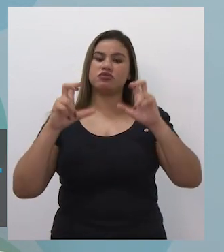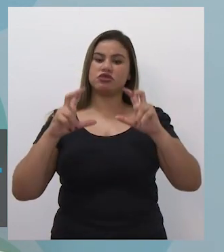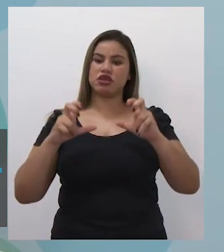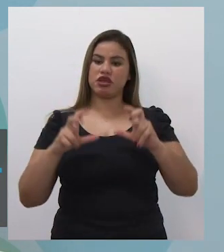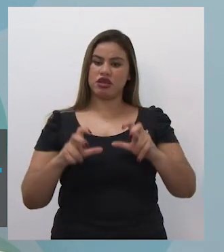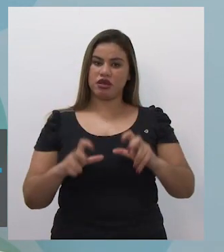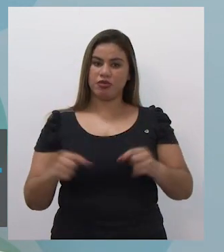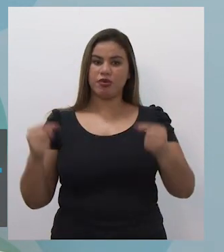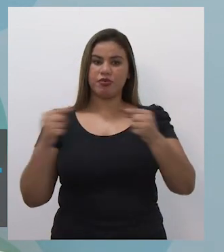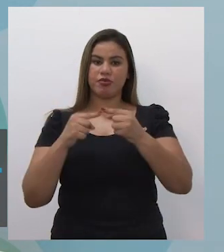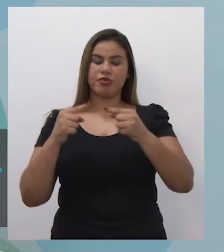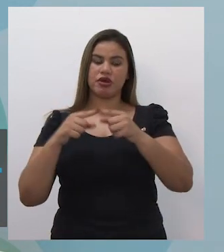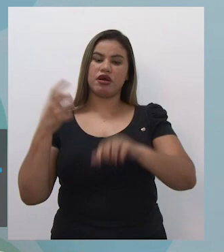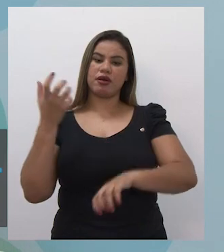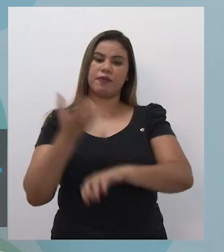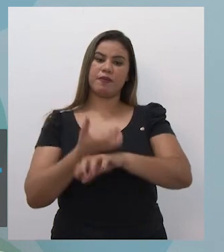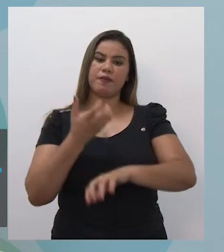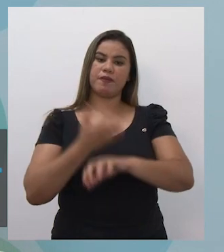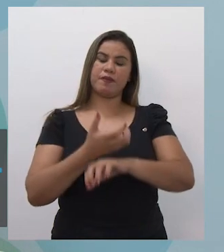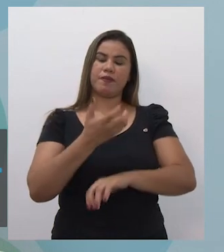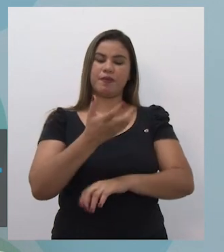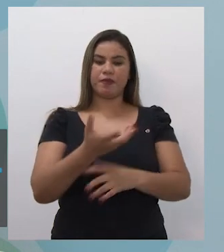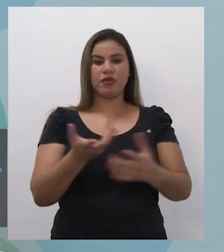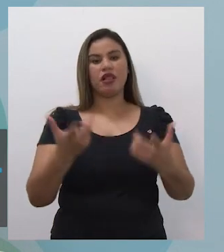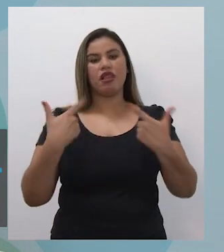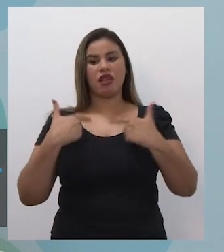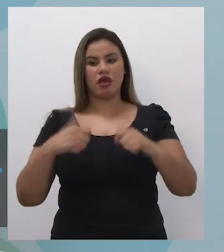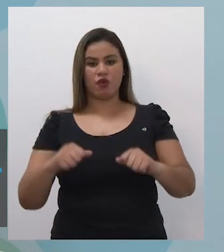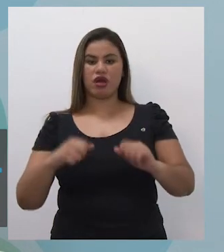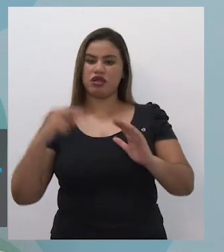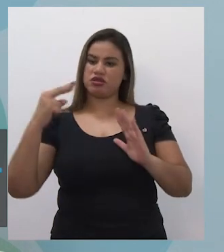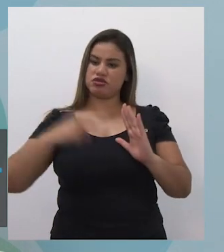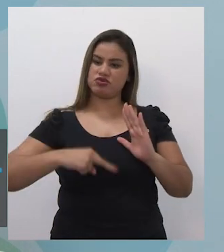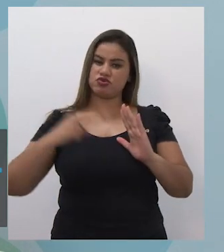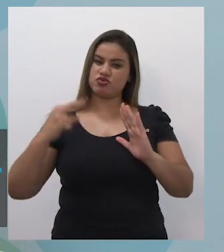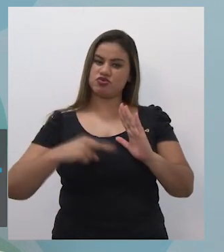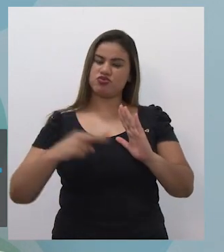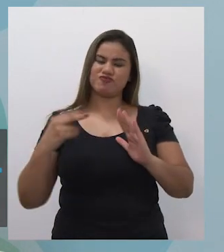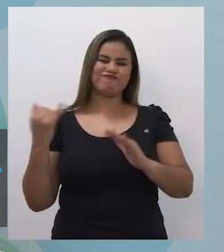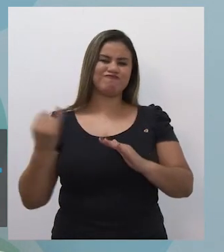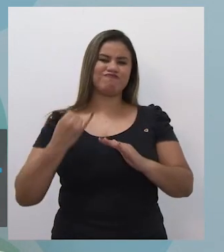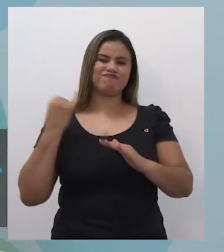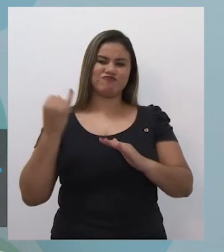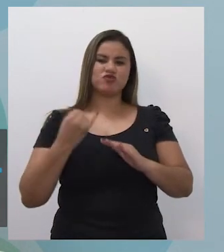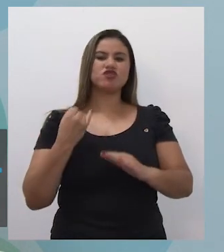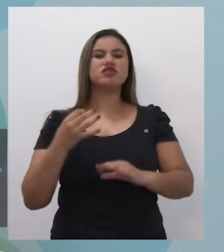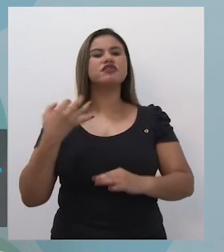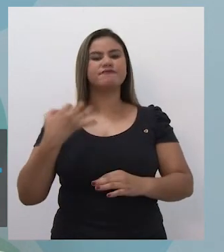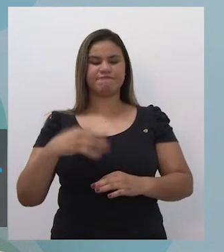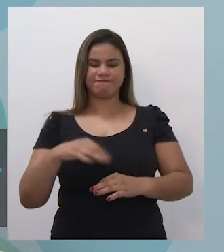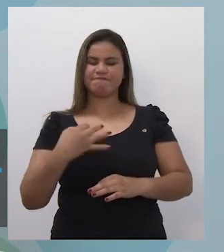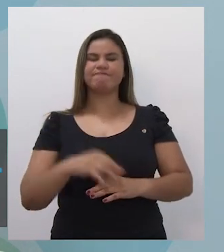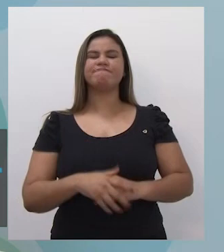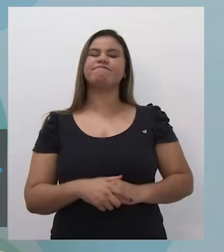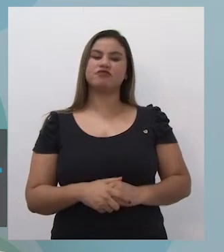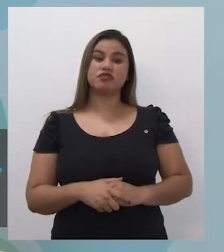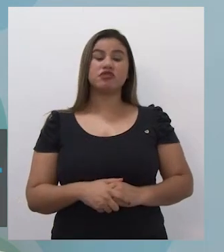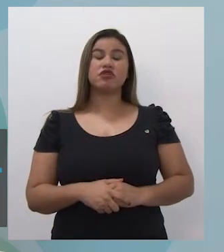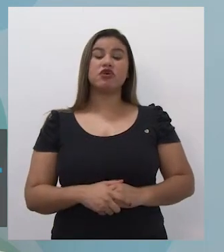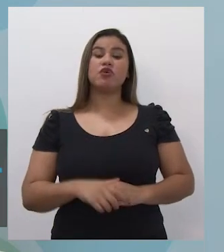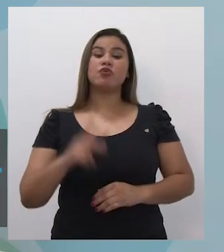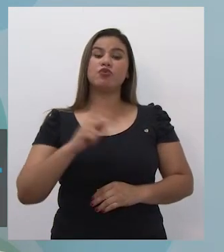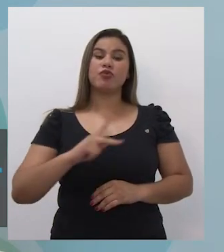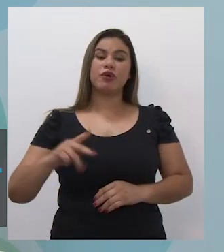recuperar as principais habilidades em linguagens, e que a leitura é fundamental nesse processo, sem dúvida alguma. E a professora